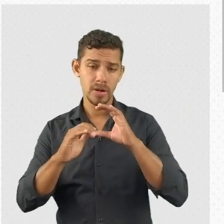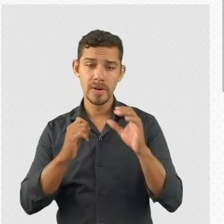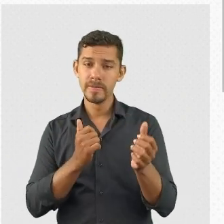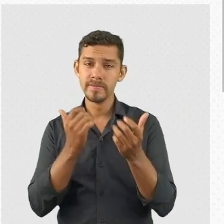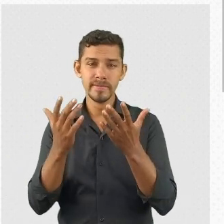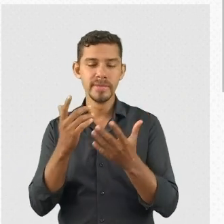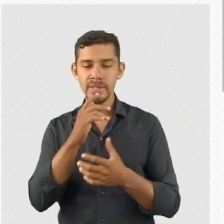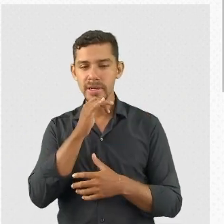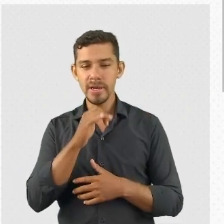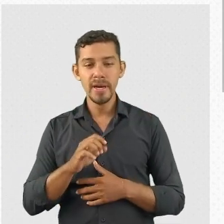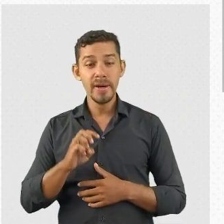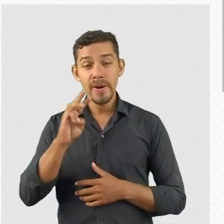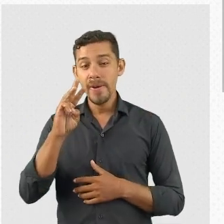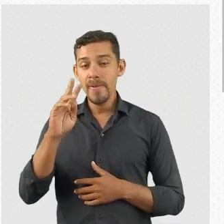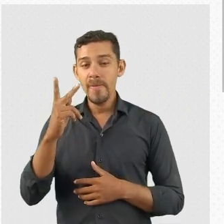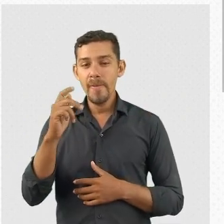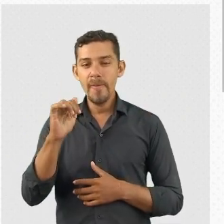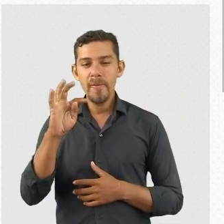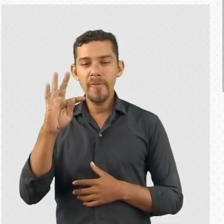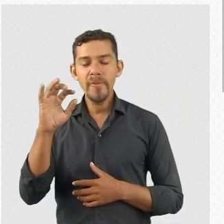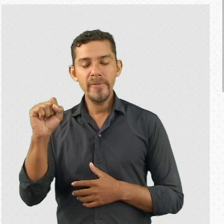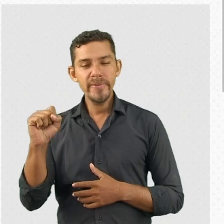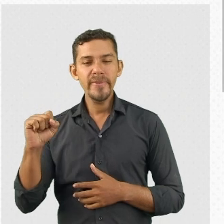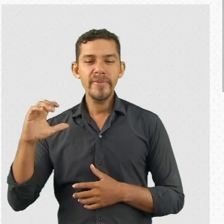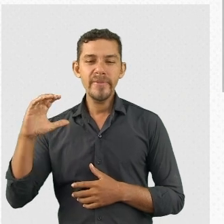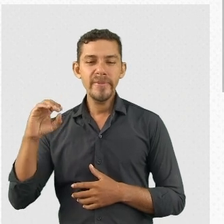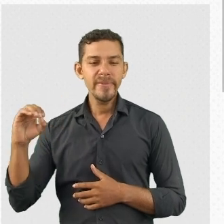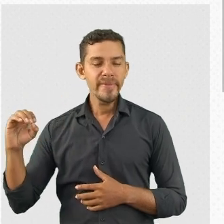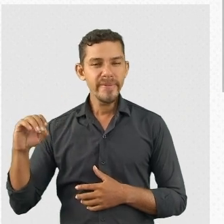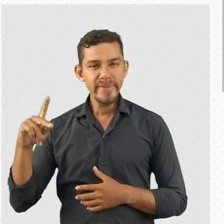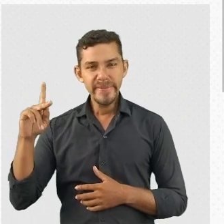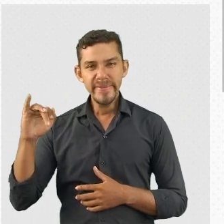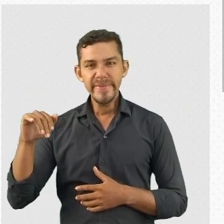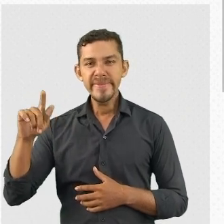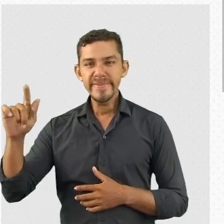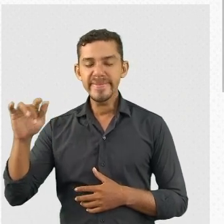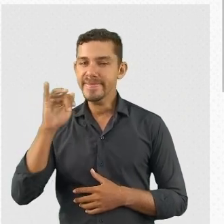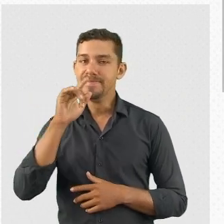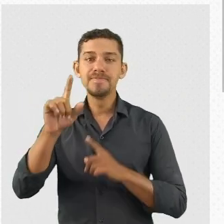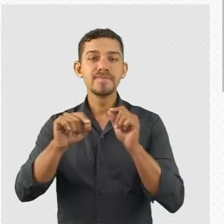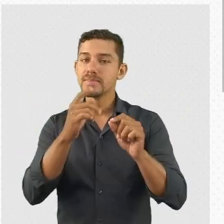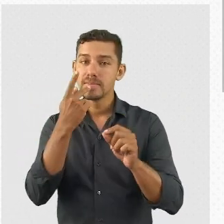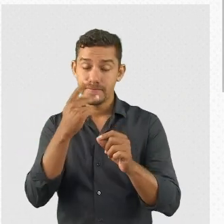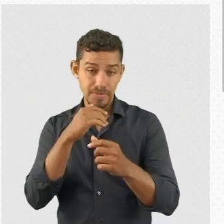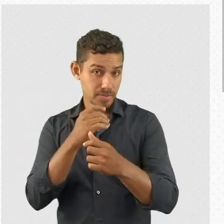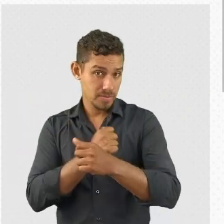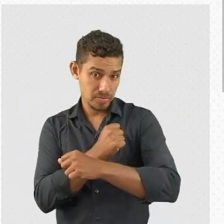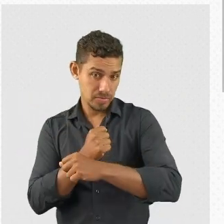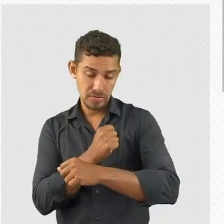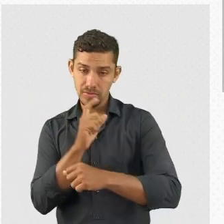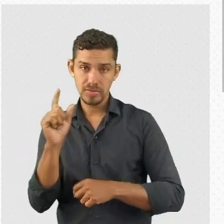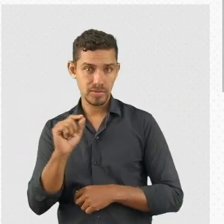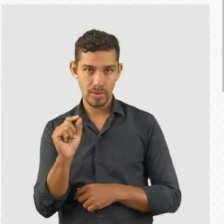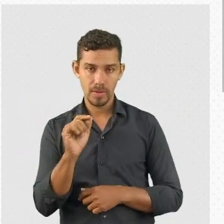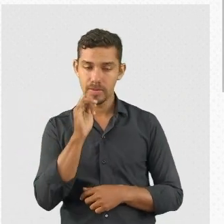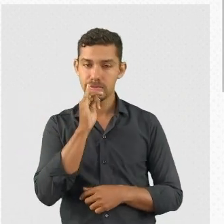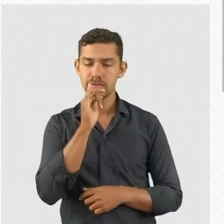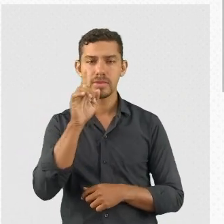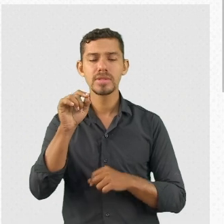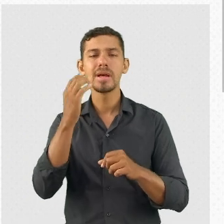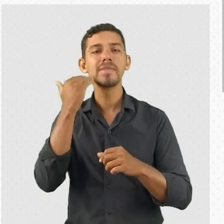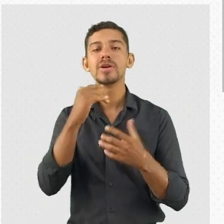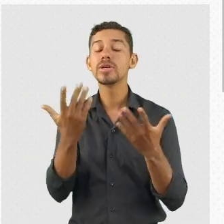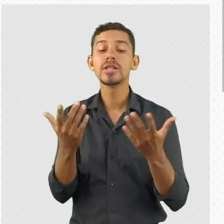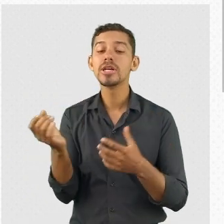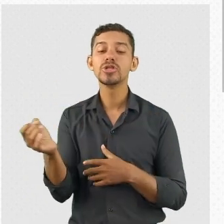quando alguém diz what's cooking, não é necessariamente querendo saber o que você está cozinhando, mas sim querendo saber o que tem de novo